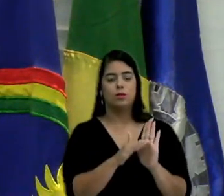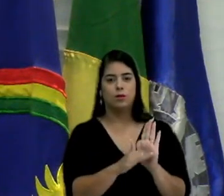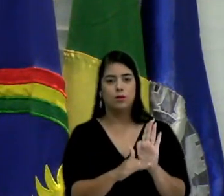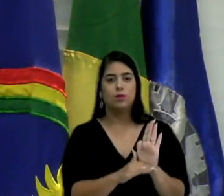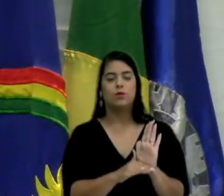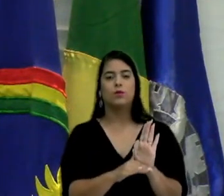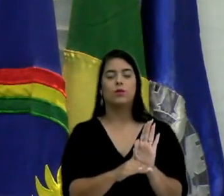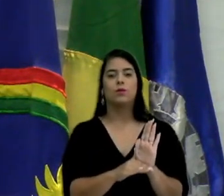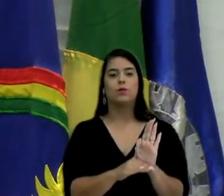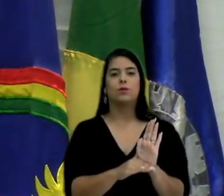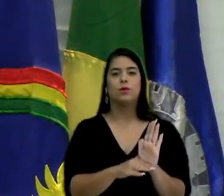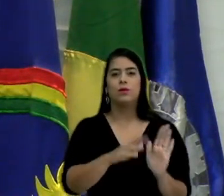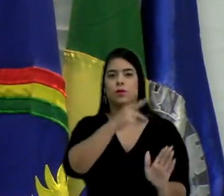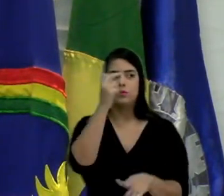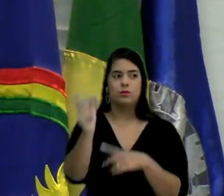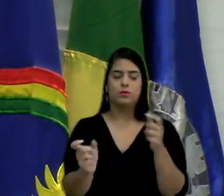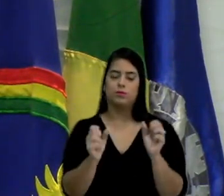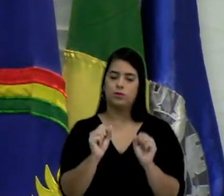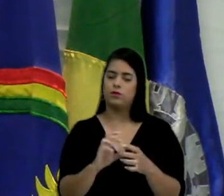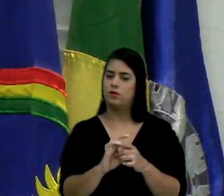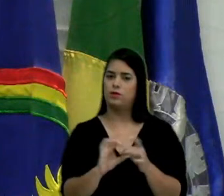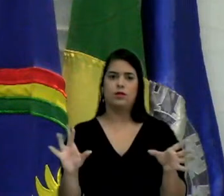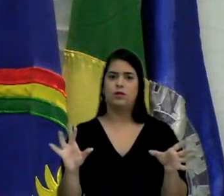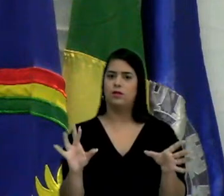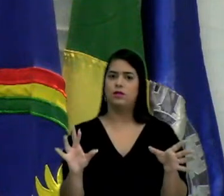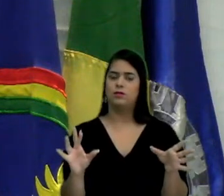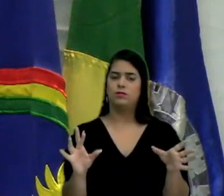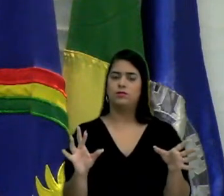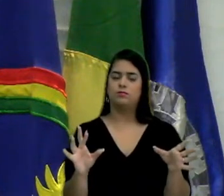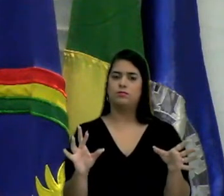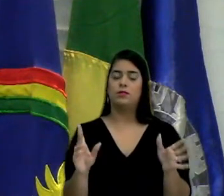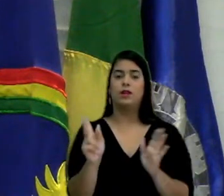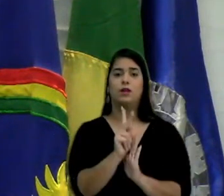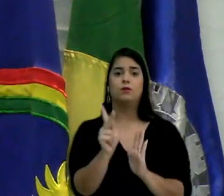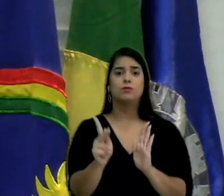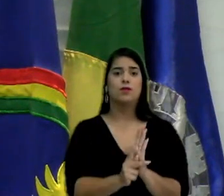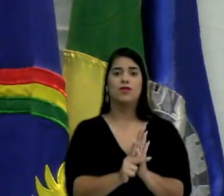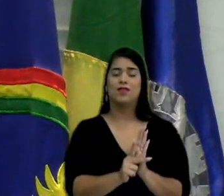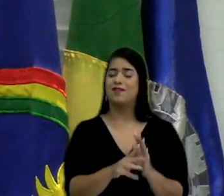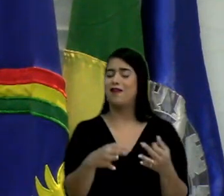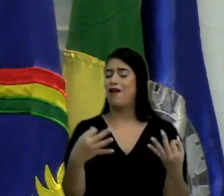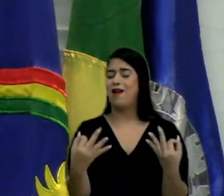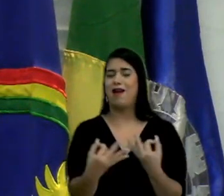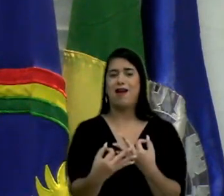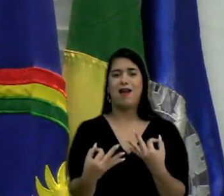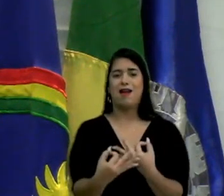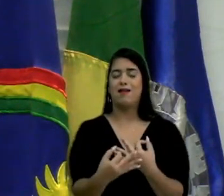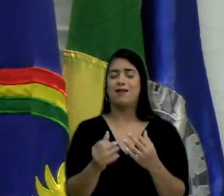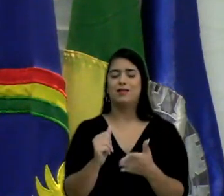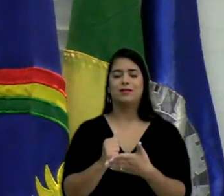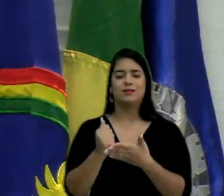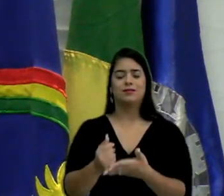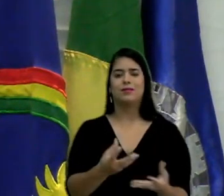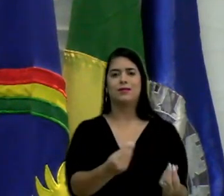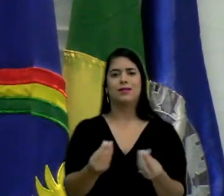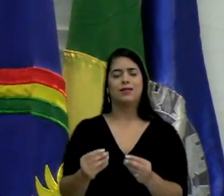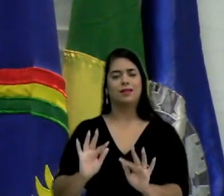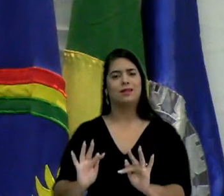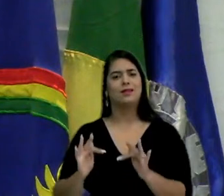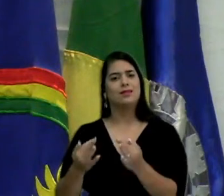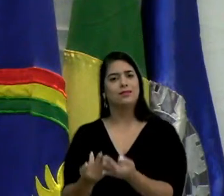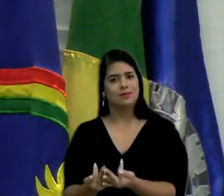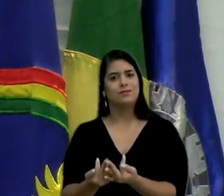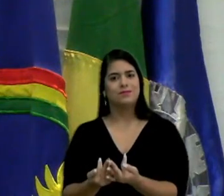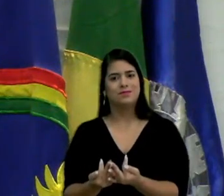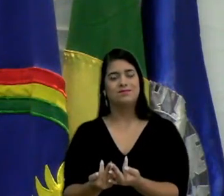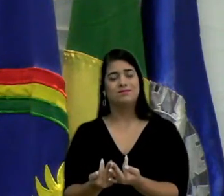divulgou que as pessoas podiam fazer diretamente então é um projeto Fantástico que tem beneficiado muitas famílias agricultoras